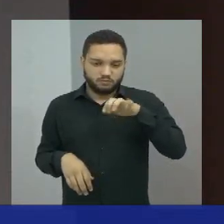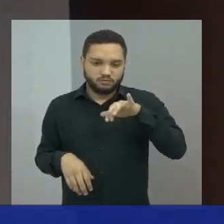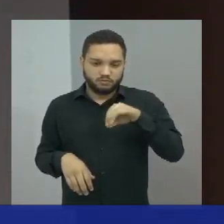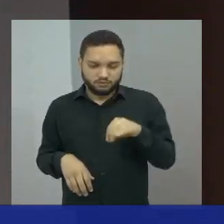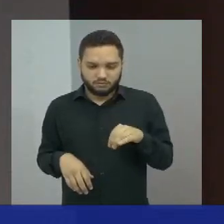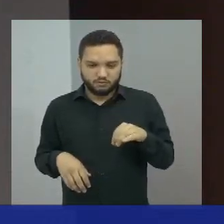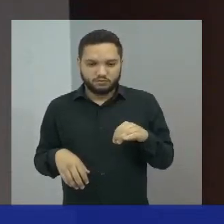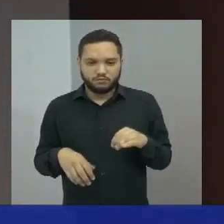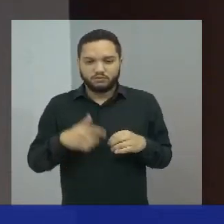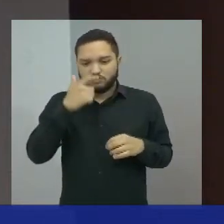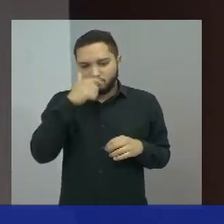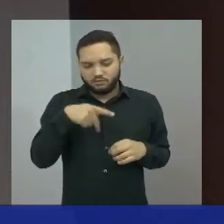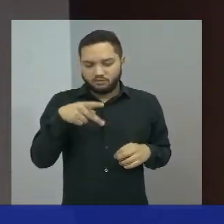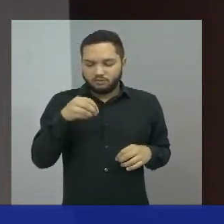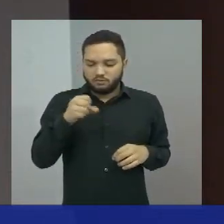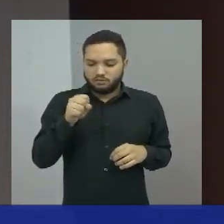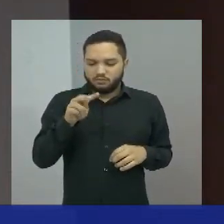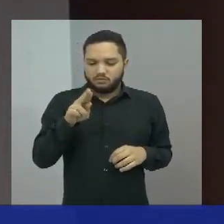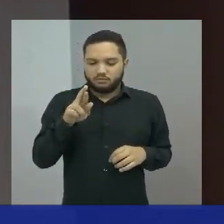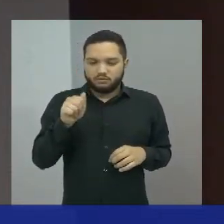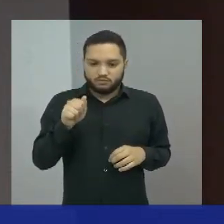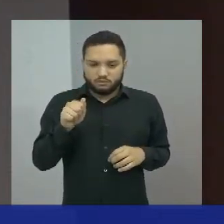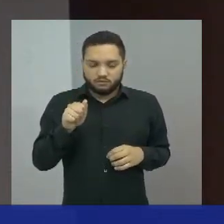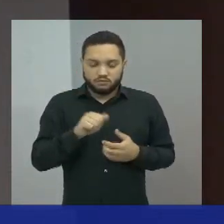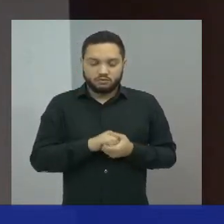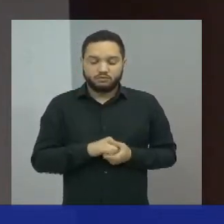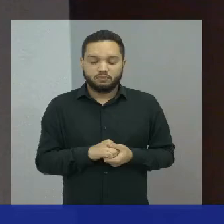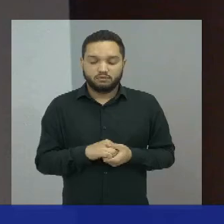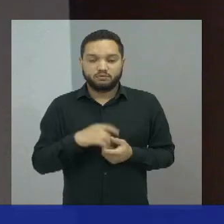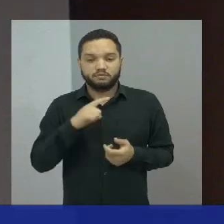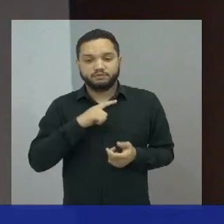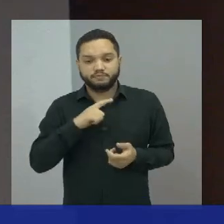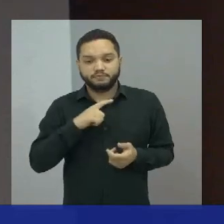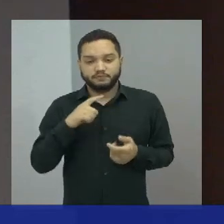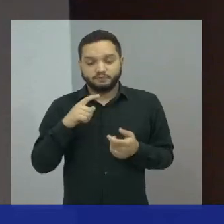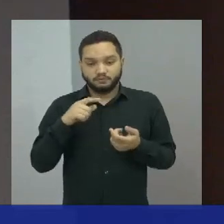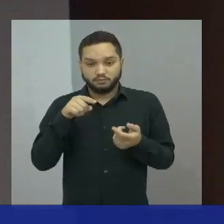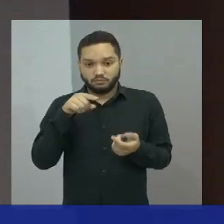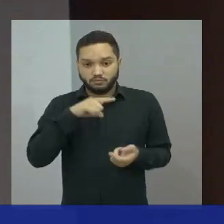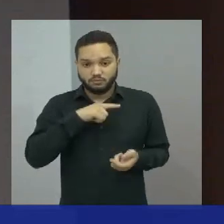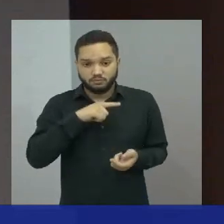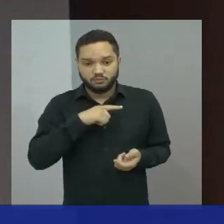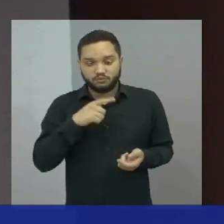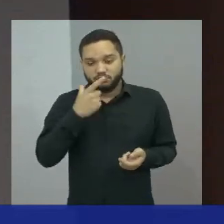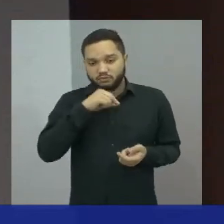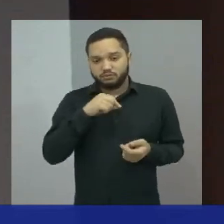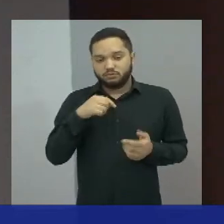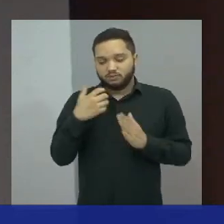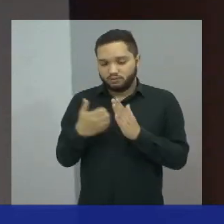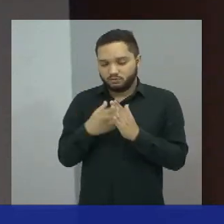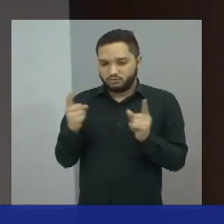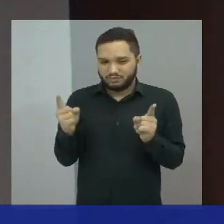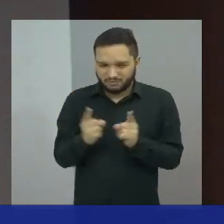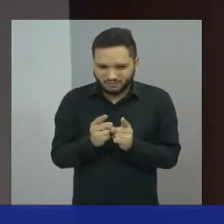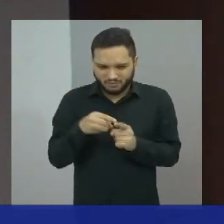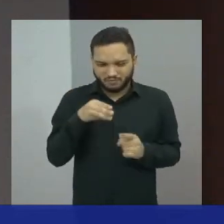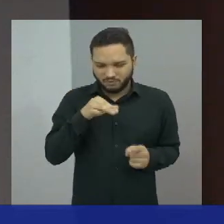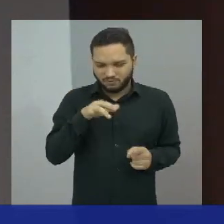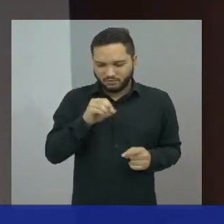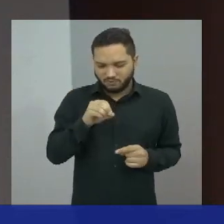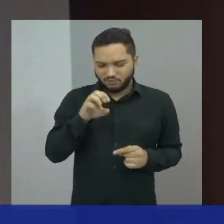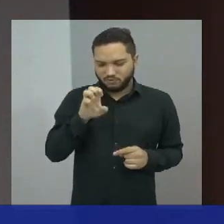posturas. Se a infração média de posturas for praticada por um microempreendedor